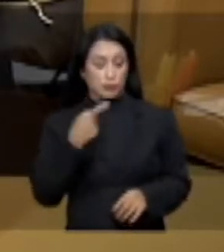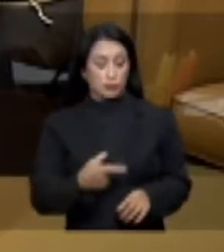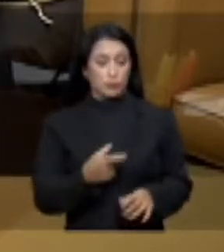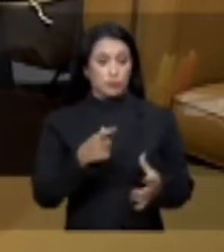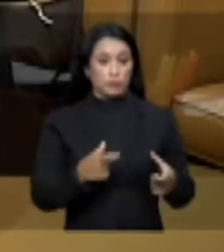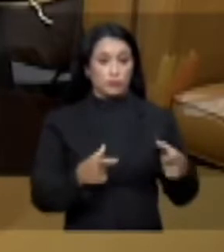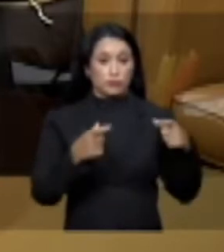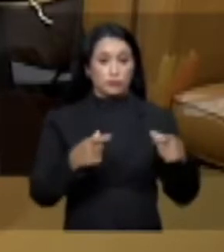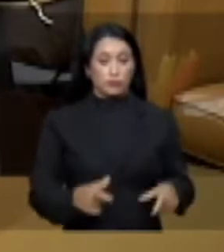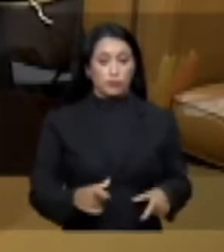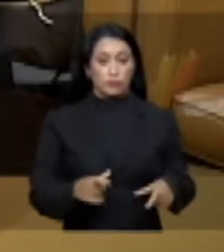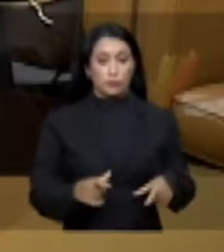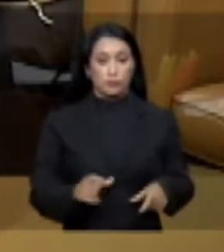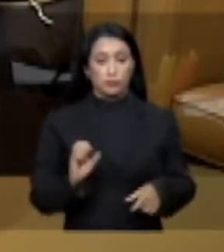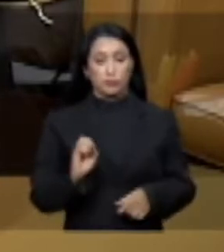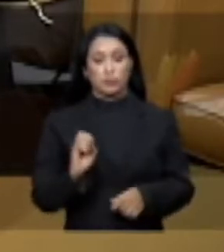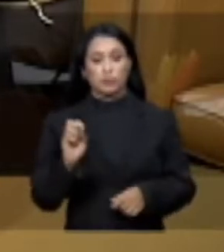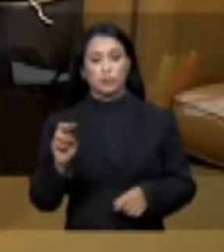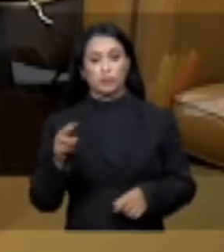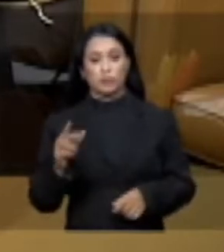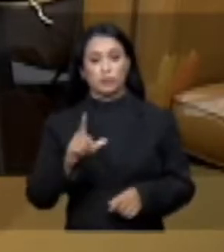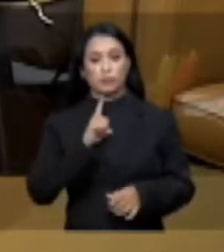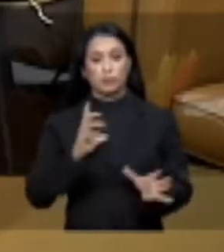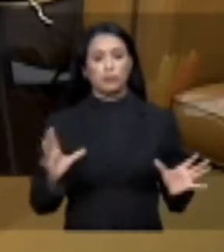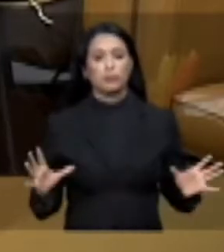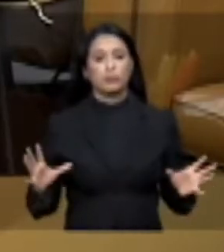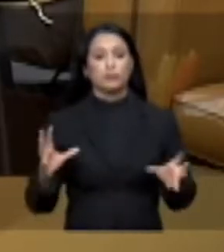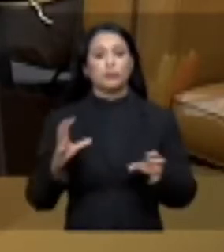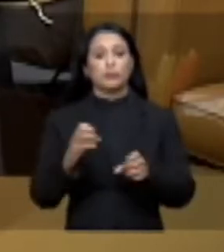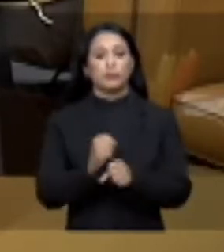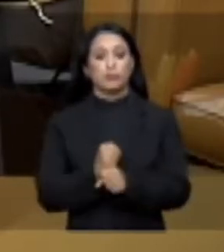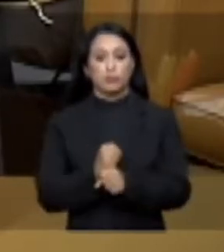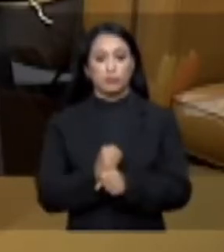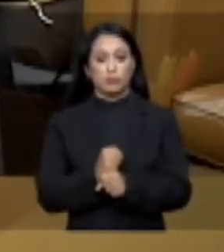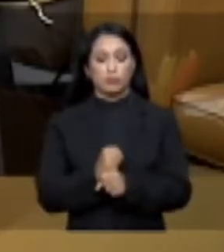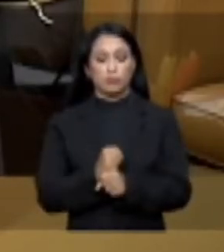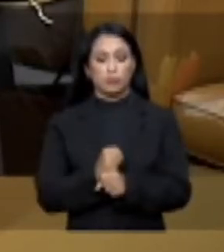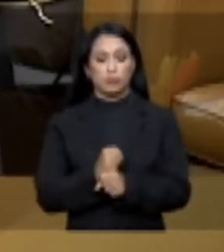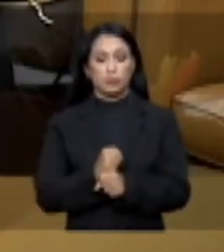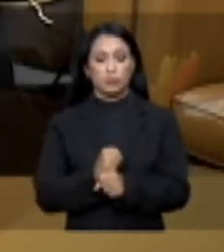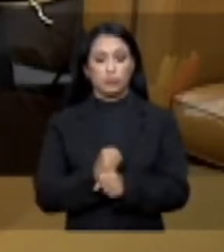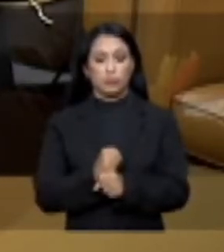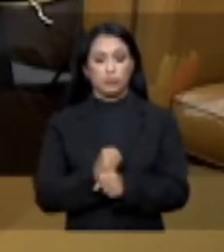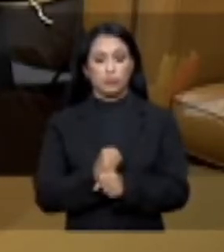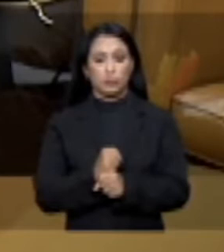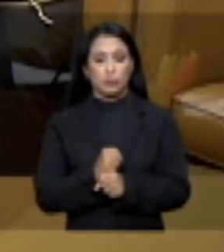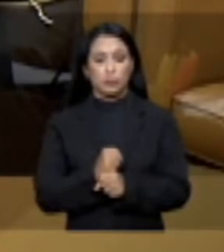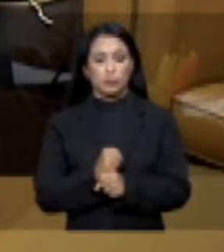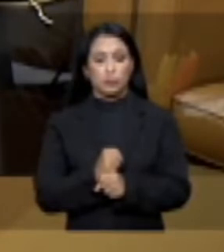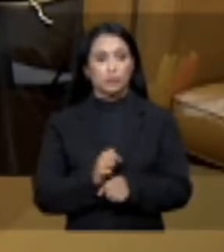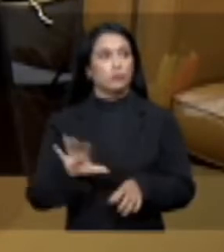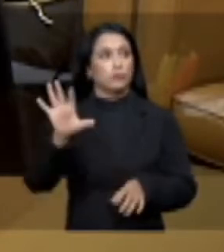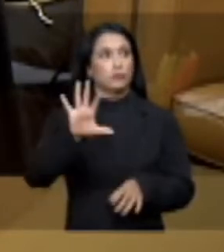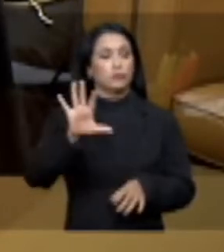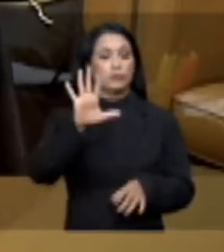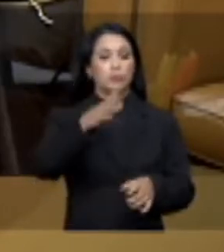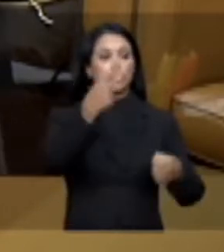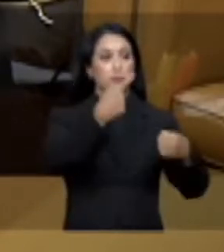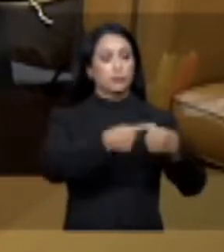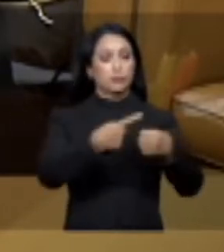a titularidade será exercida em conjunto com os estados, nesses casos de regiões